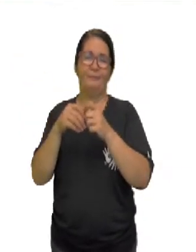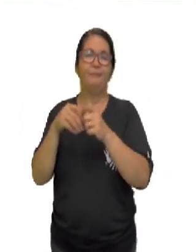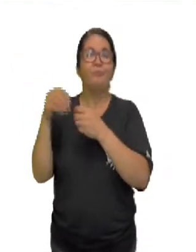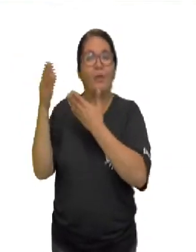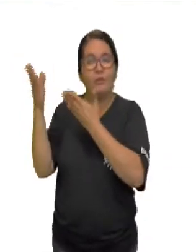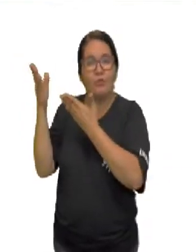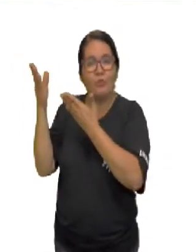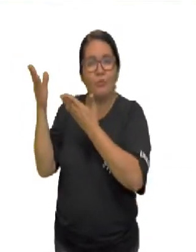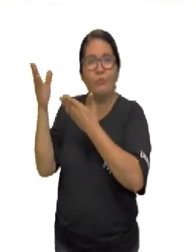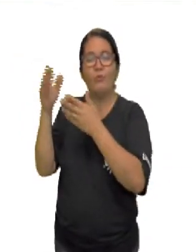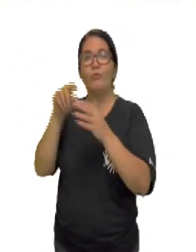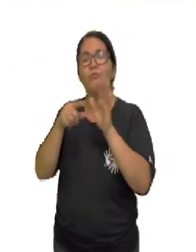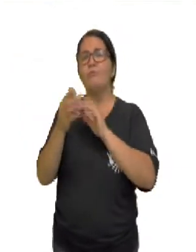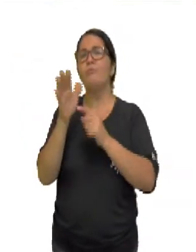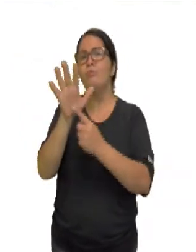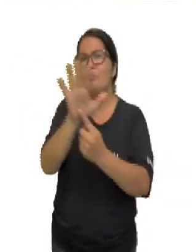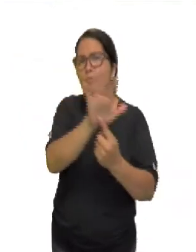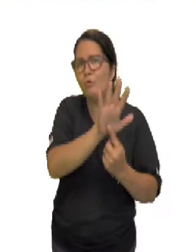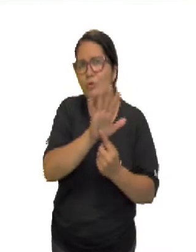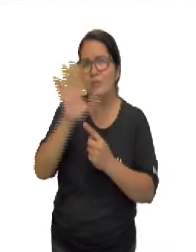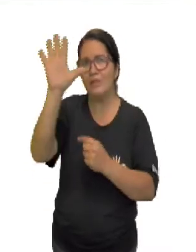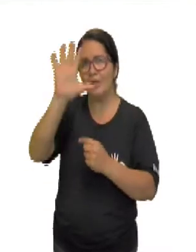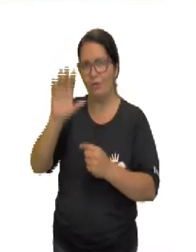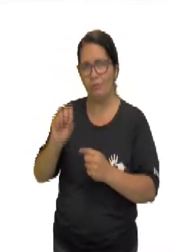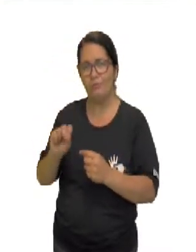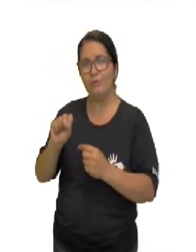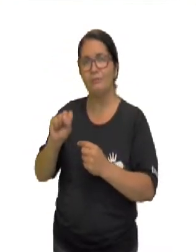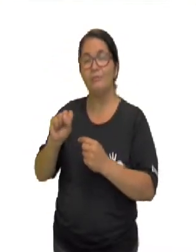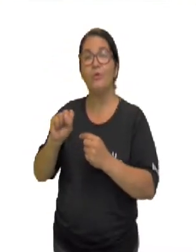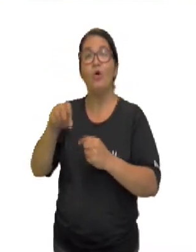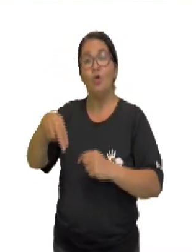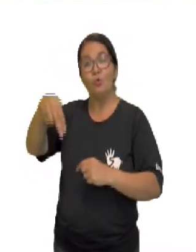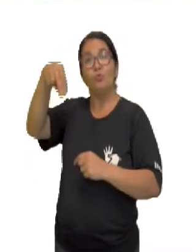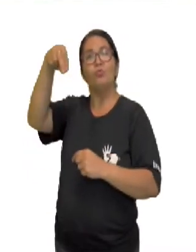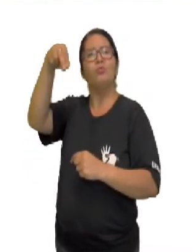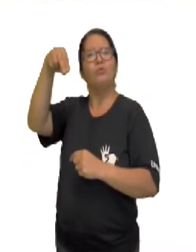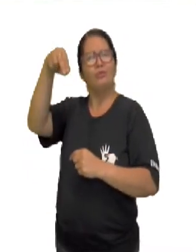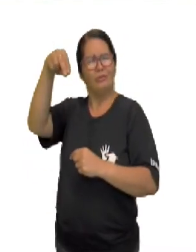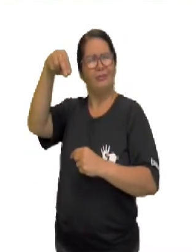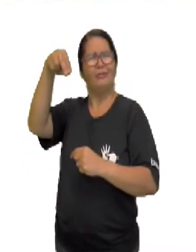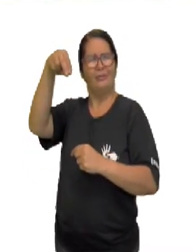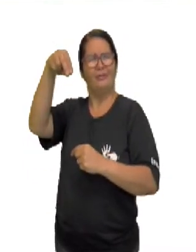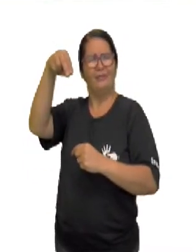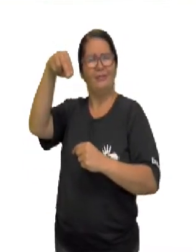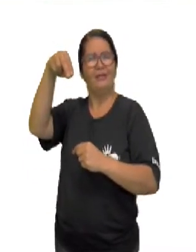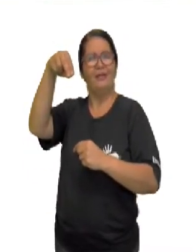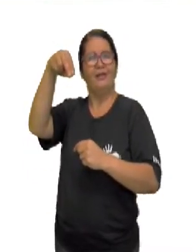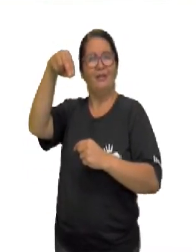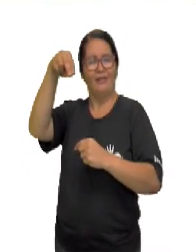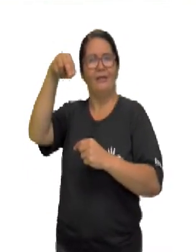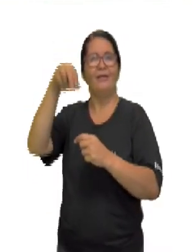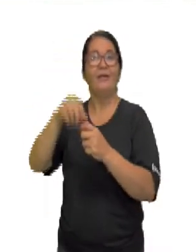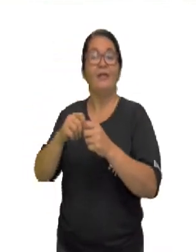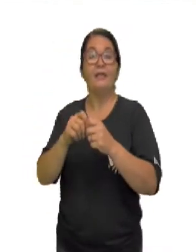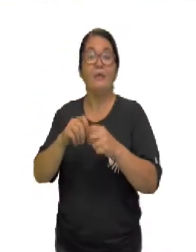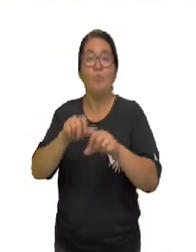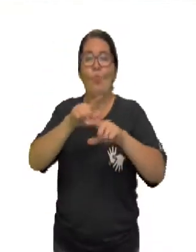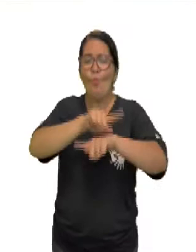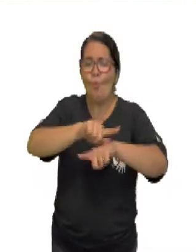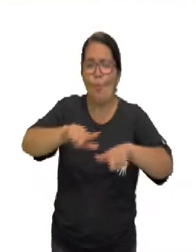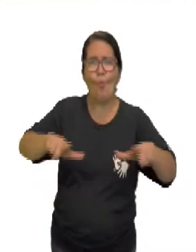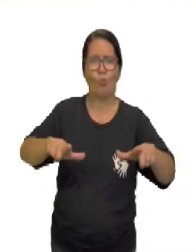Unidos. Aqui no norte é um vazio demográfico, ok?